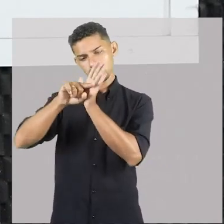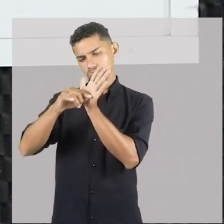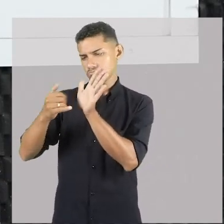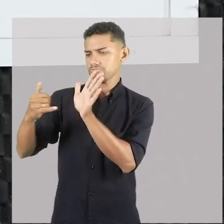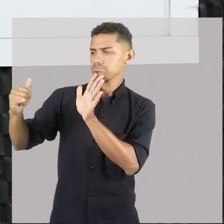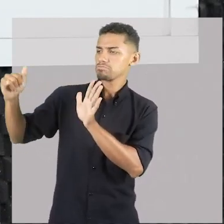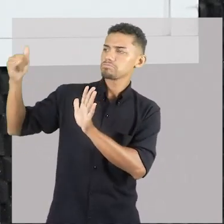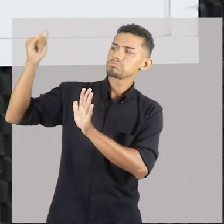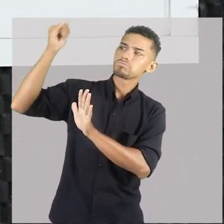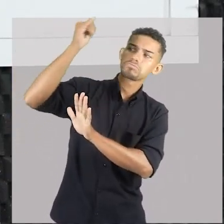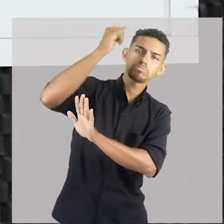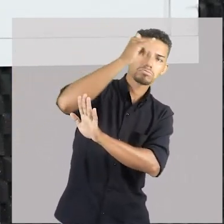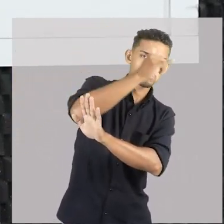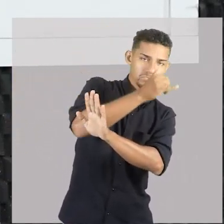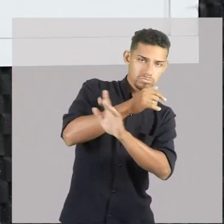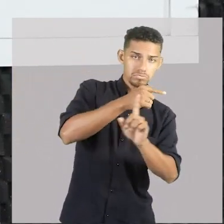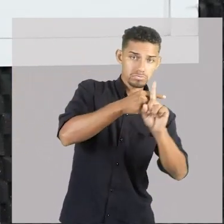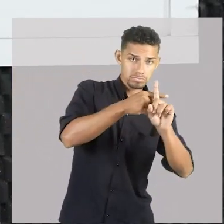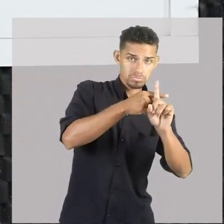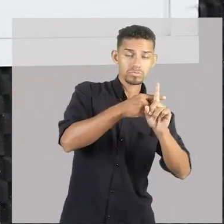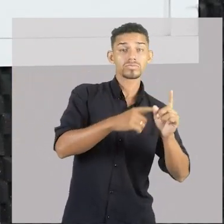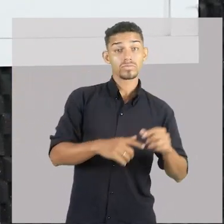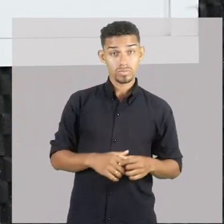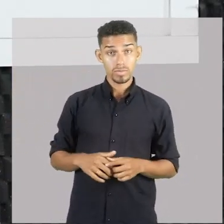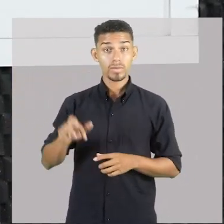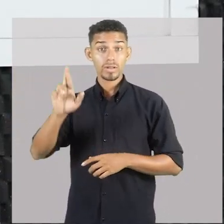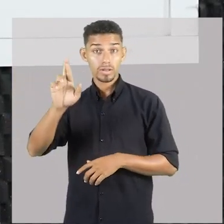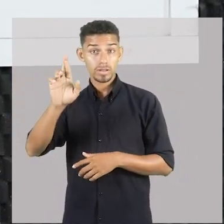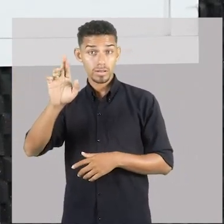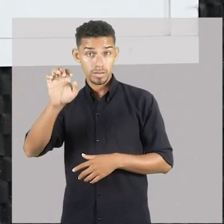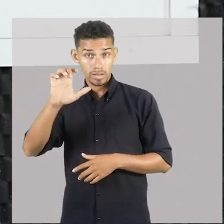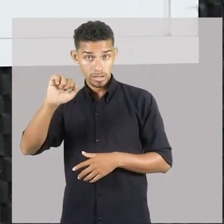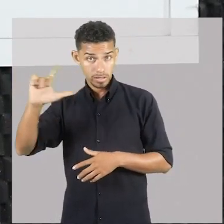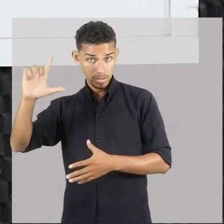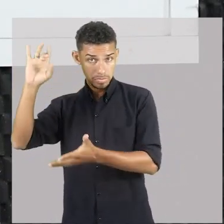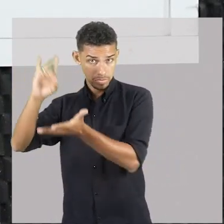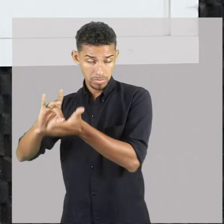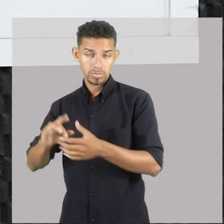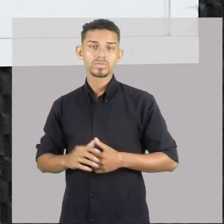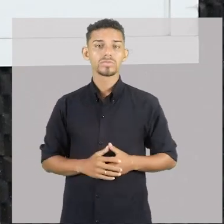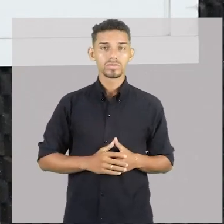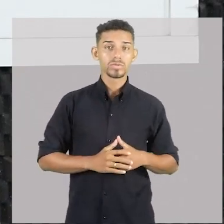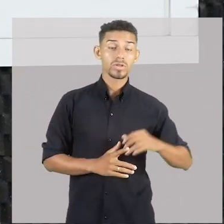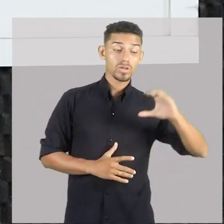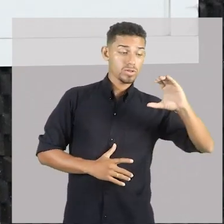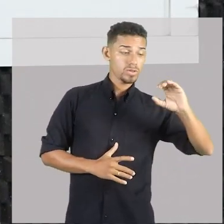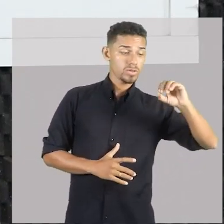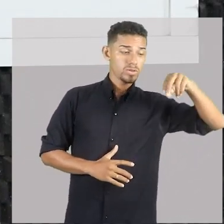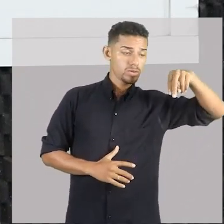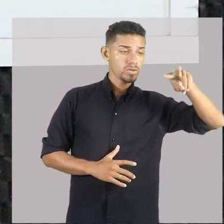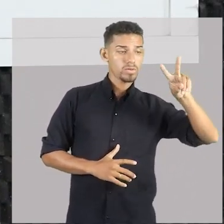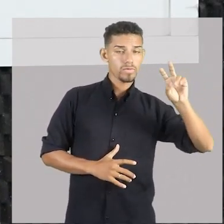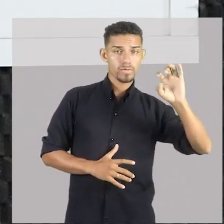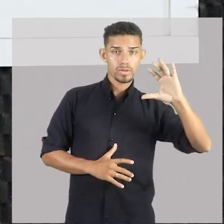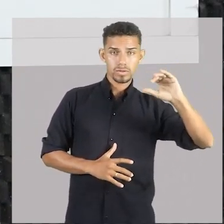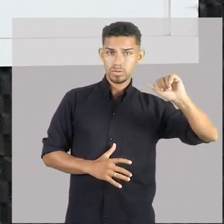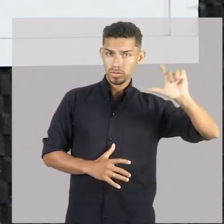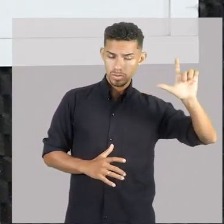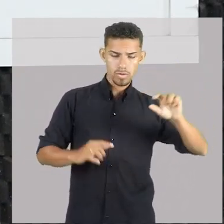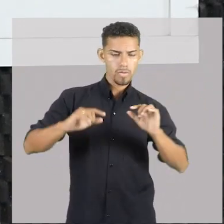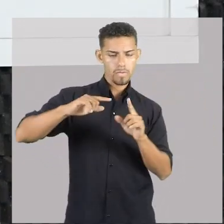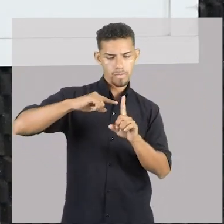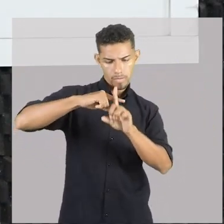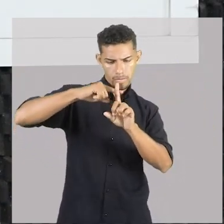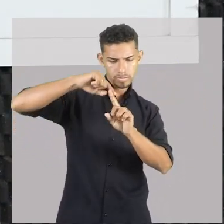Beleza? Então isso é a corrente elétrica com os seus dois sentidos. E agora é calcular